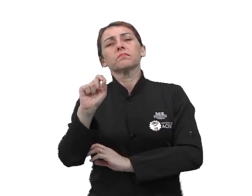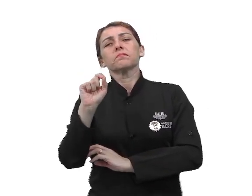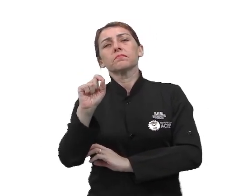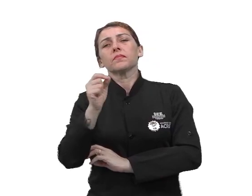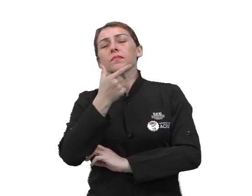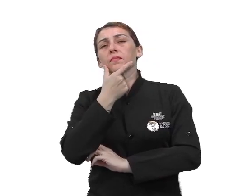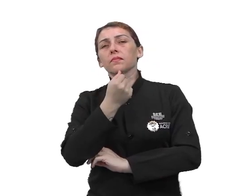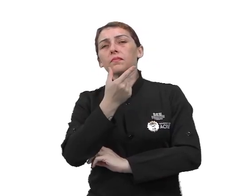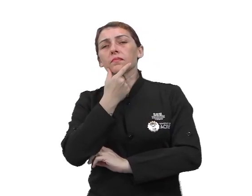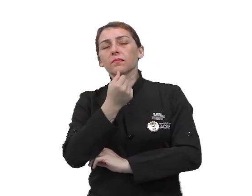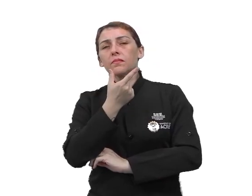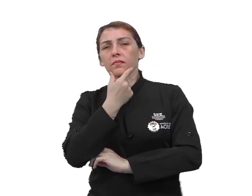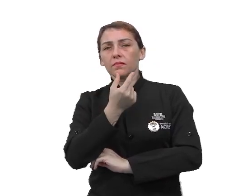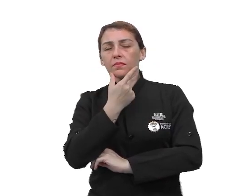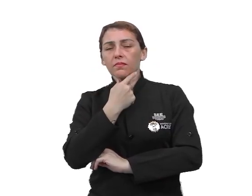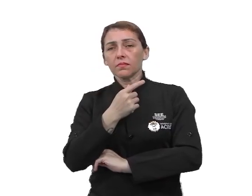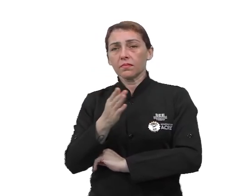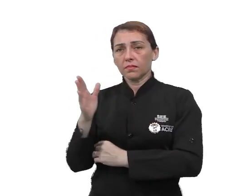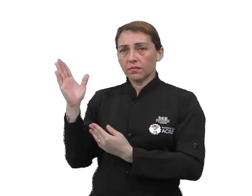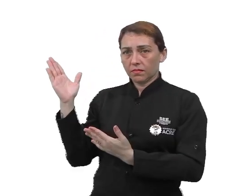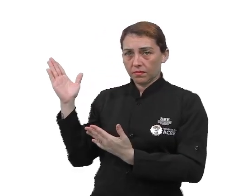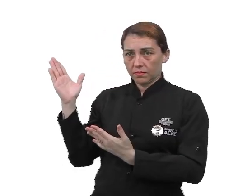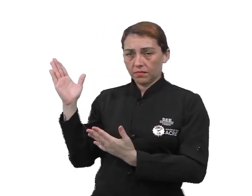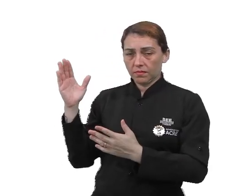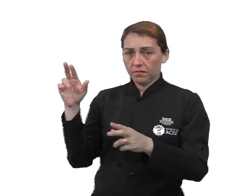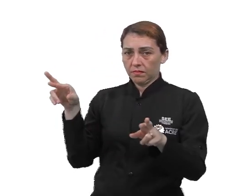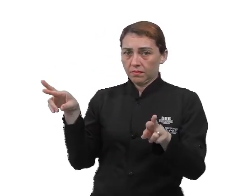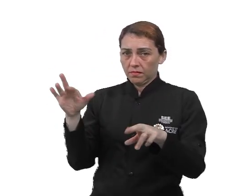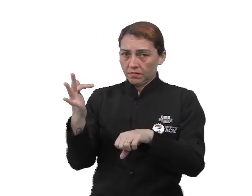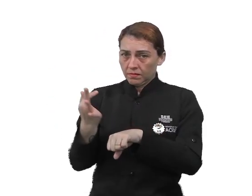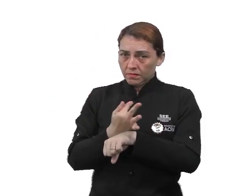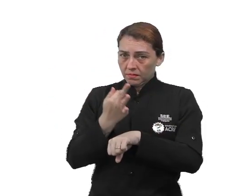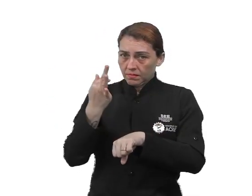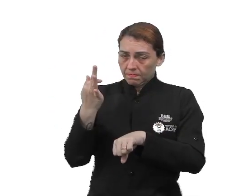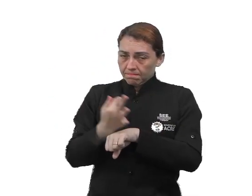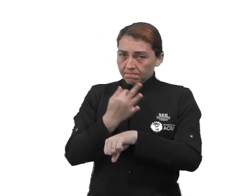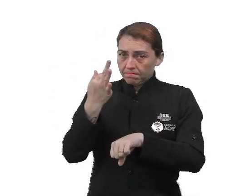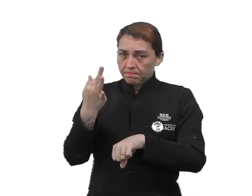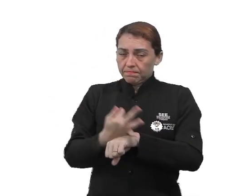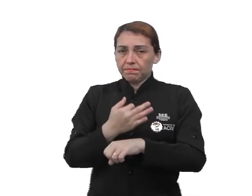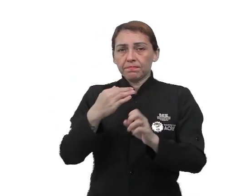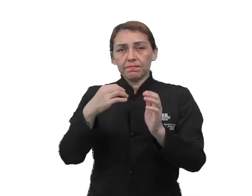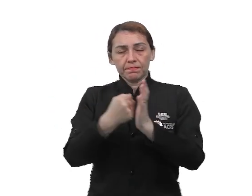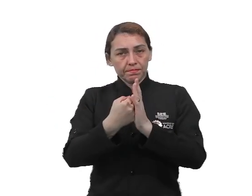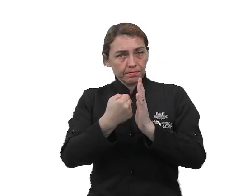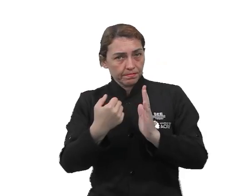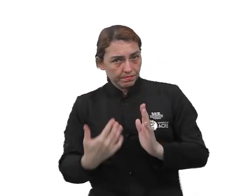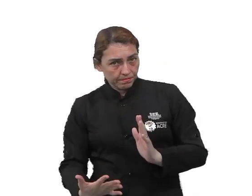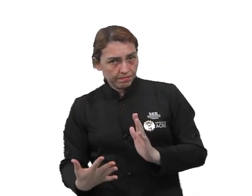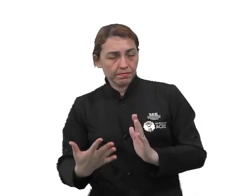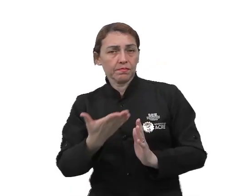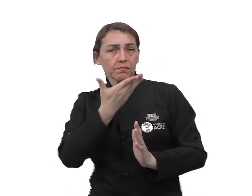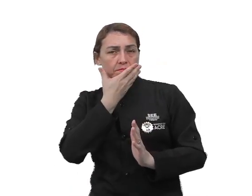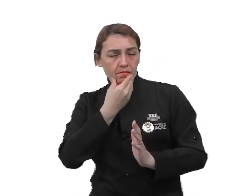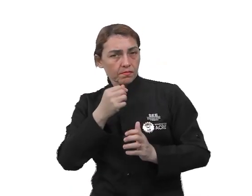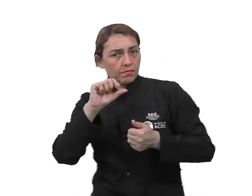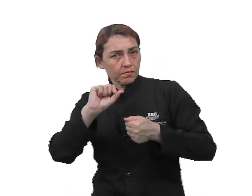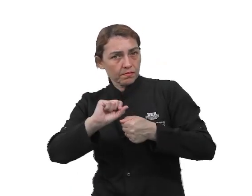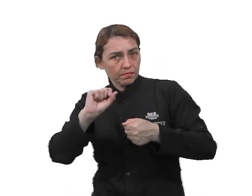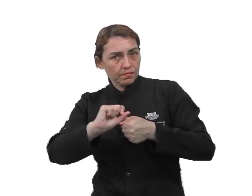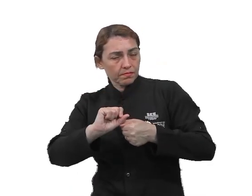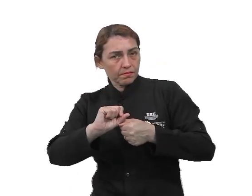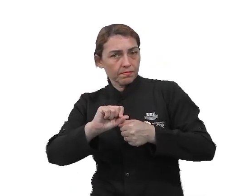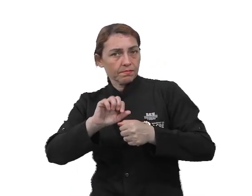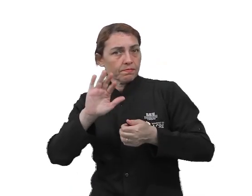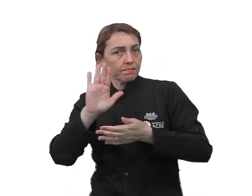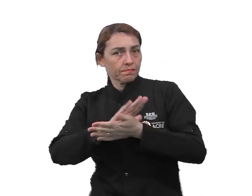do homem. Será que essa imagem aí aparece uma resistência, a sua característica por conta de intervenção do homem? Não